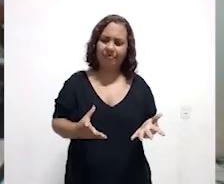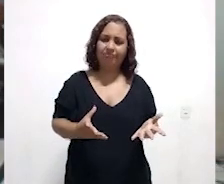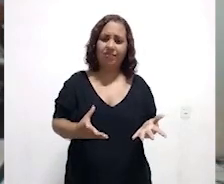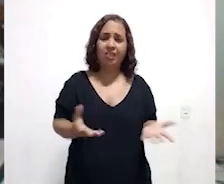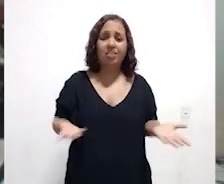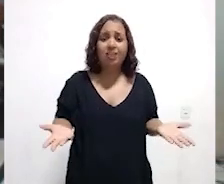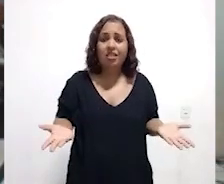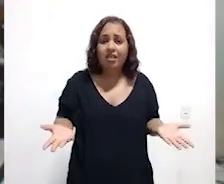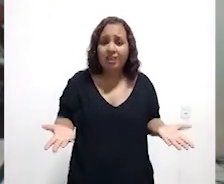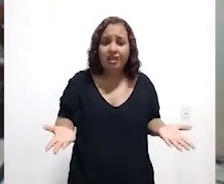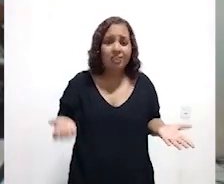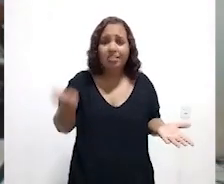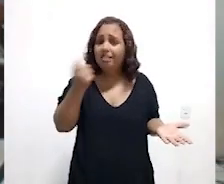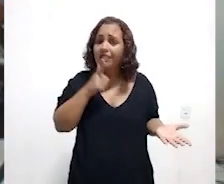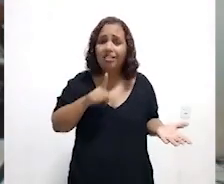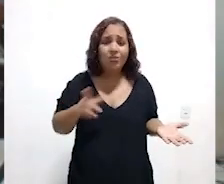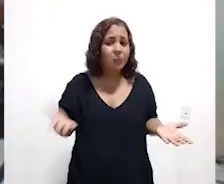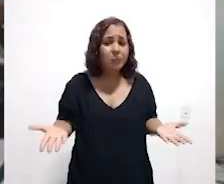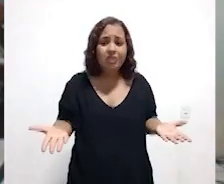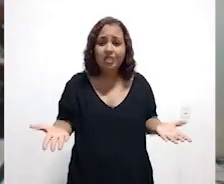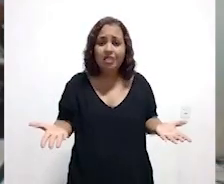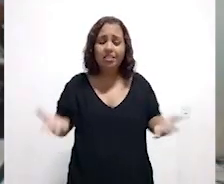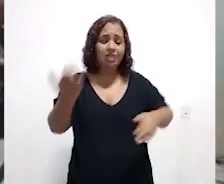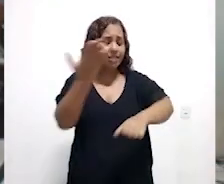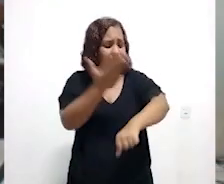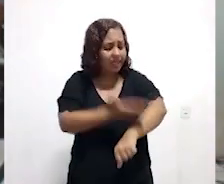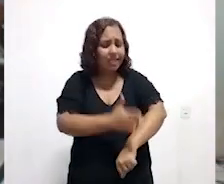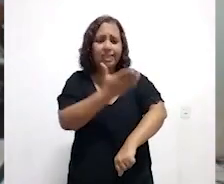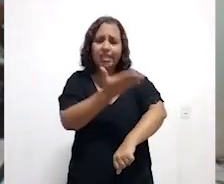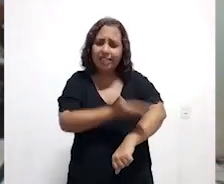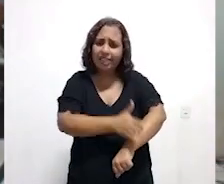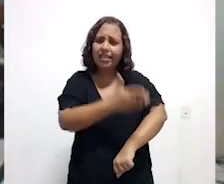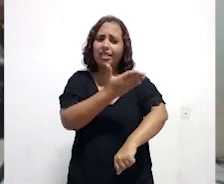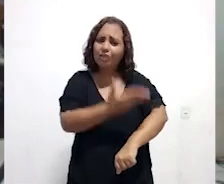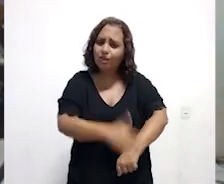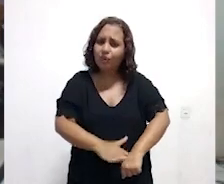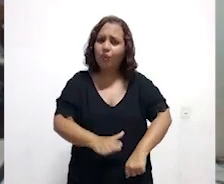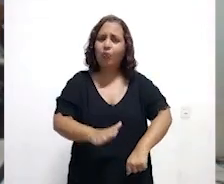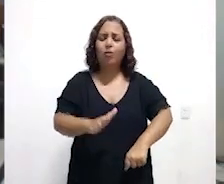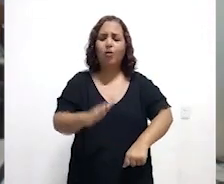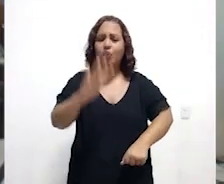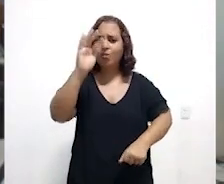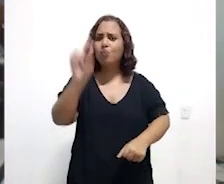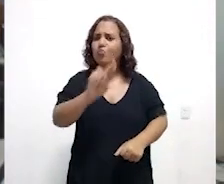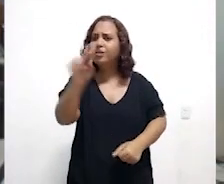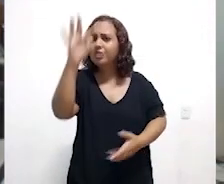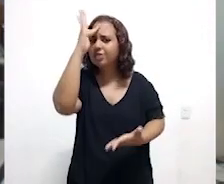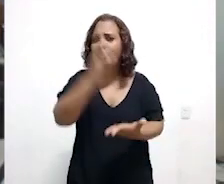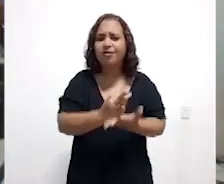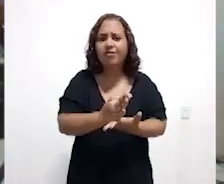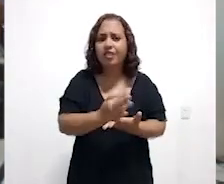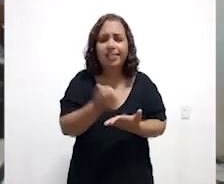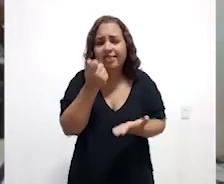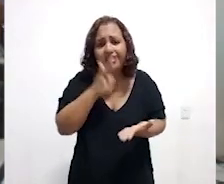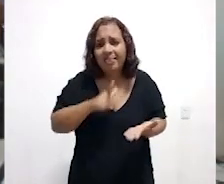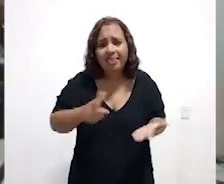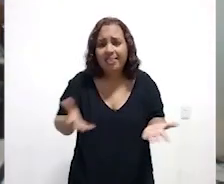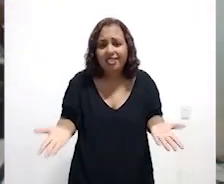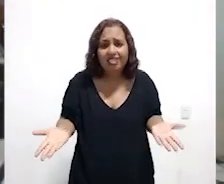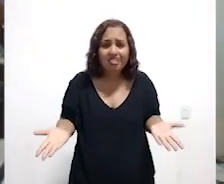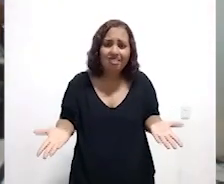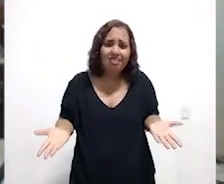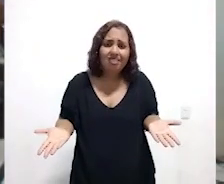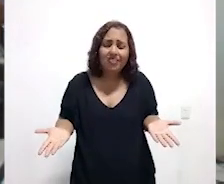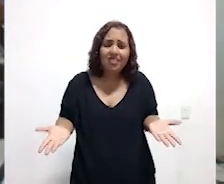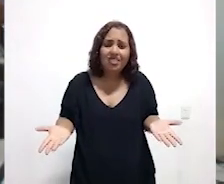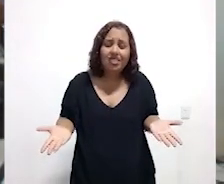falhar numa tentativa de exercer a fé deles. E o que é